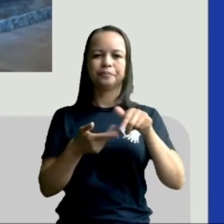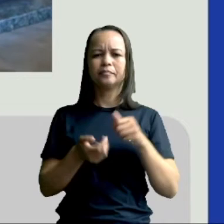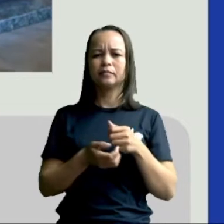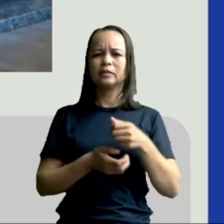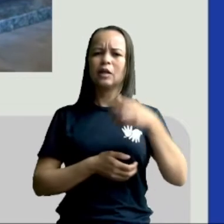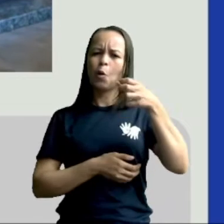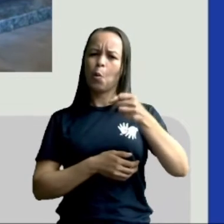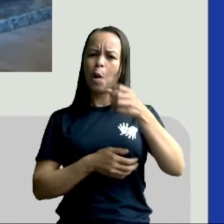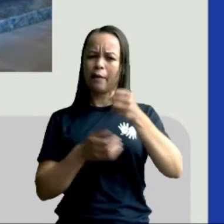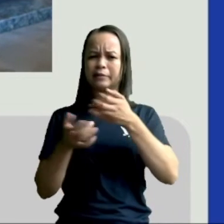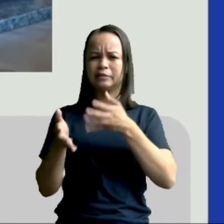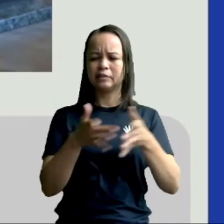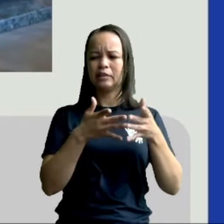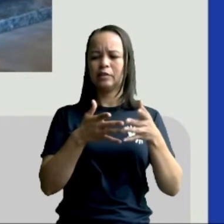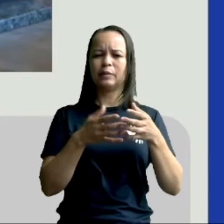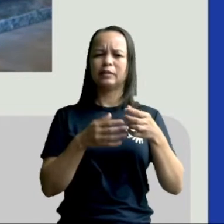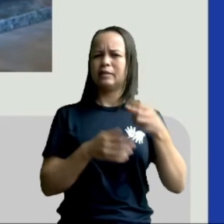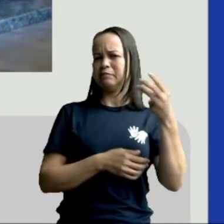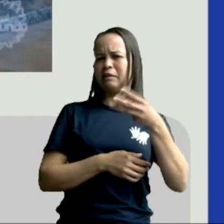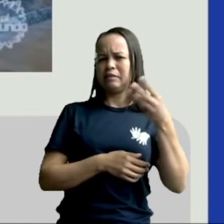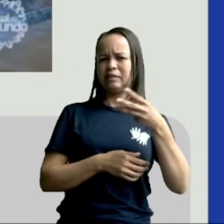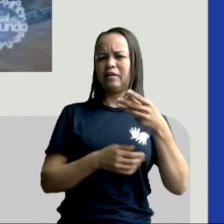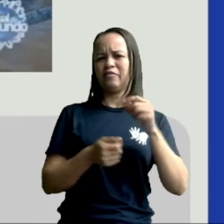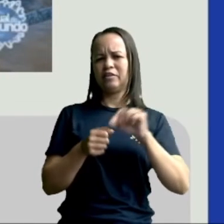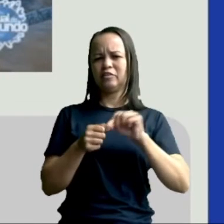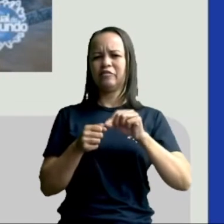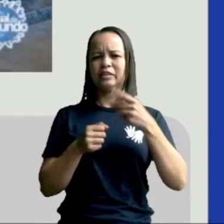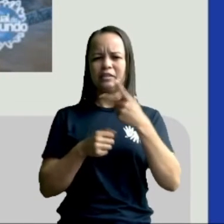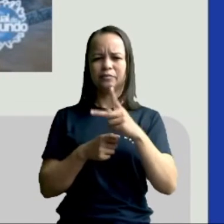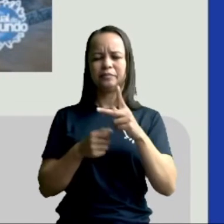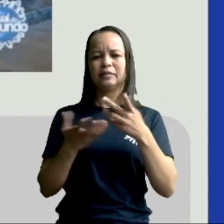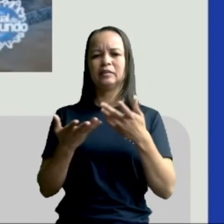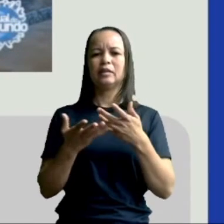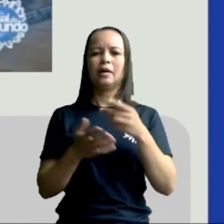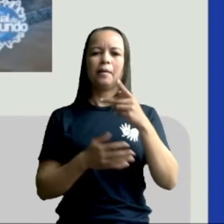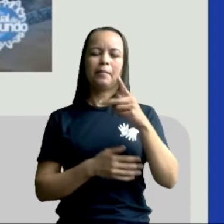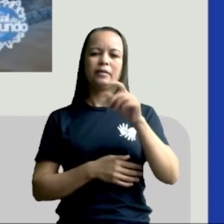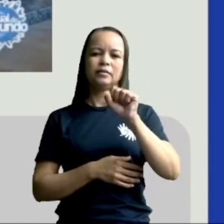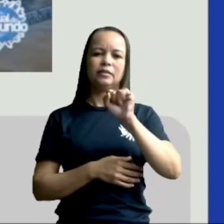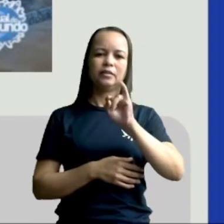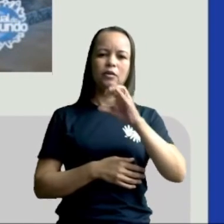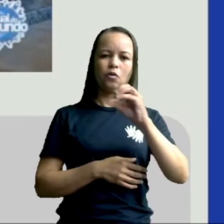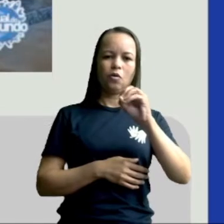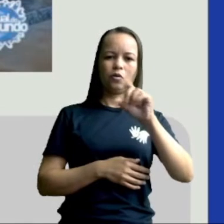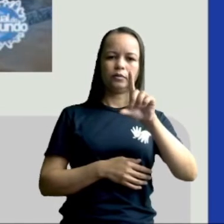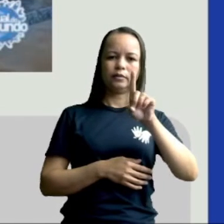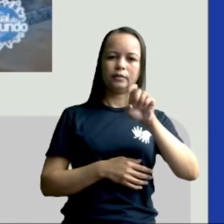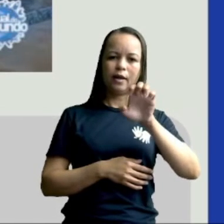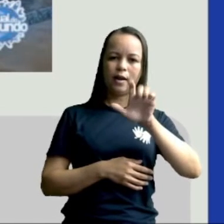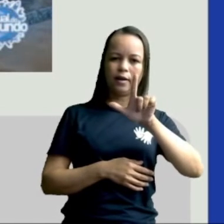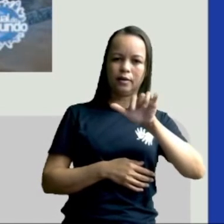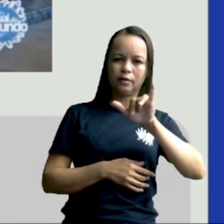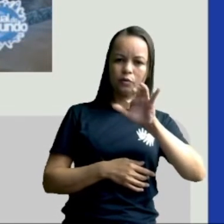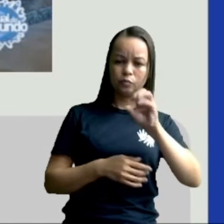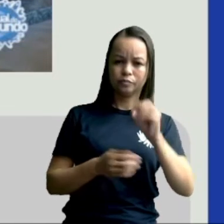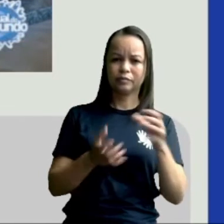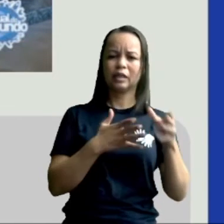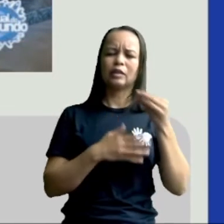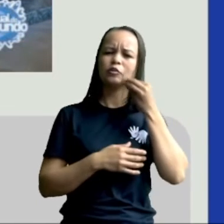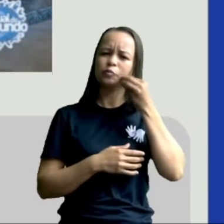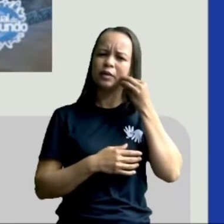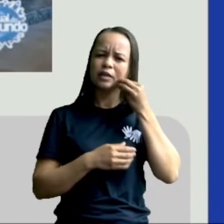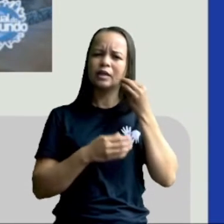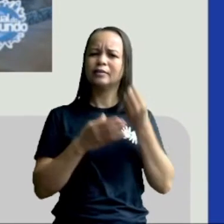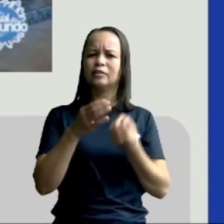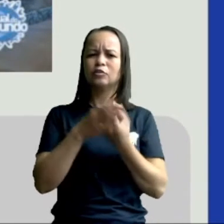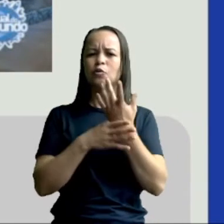já seja a terceira vez que a gente está fazendo aqui no Manual do Mundo Leite Psicodélico, porque eu descobri alguns truquezinhos para melhorar um pouco a experiência e dessa vez eu queria dar